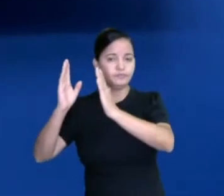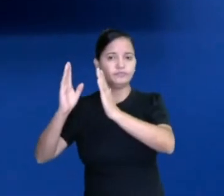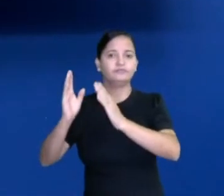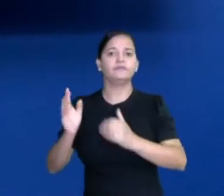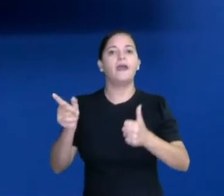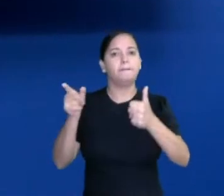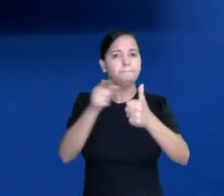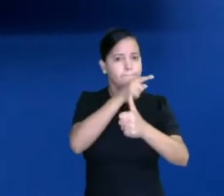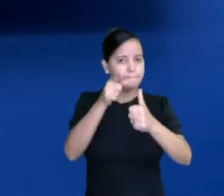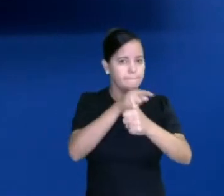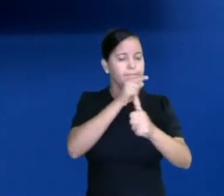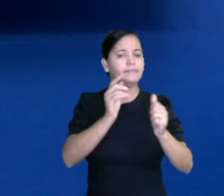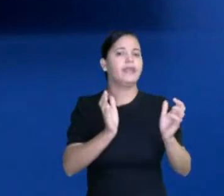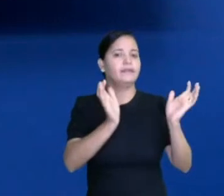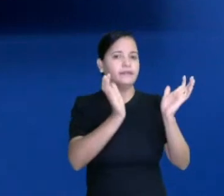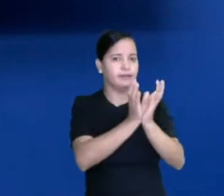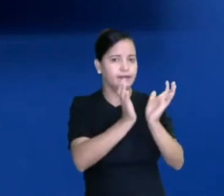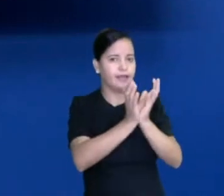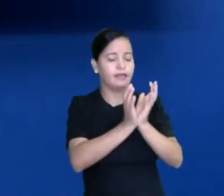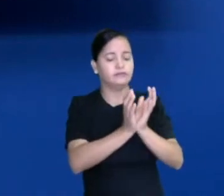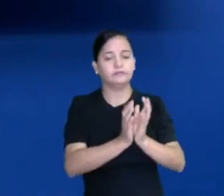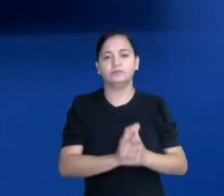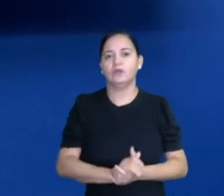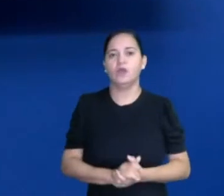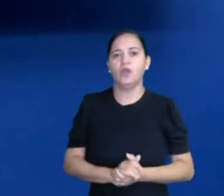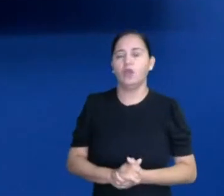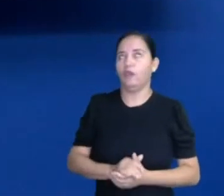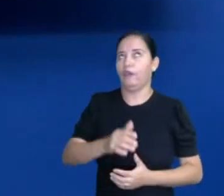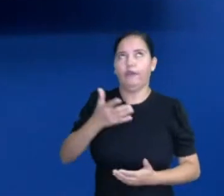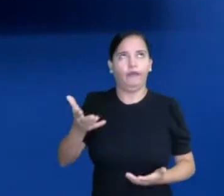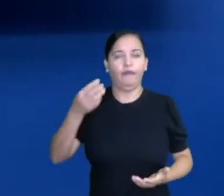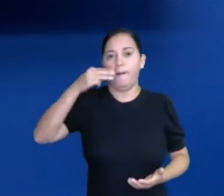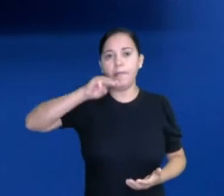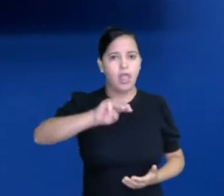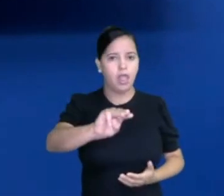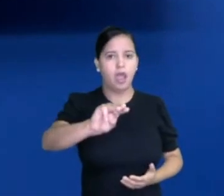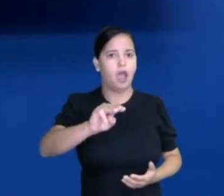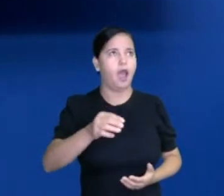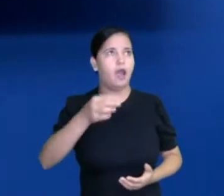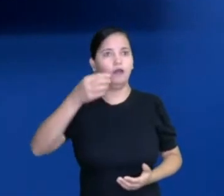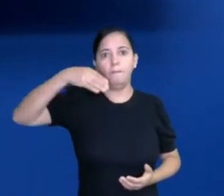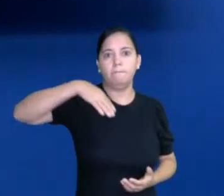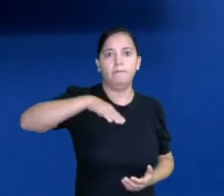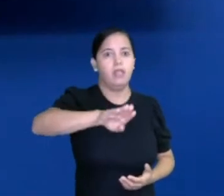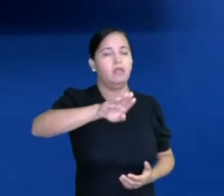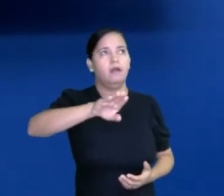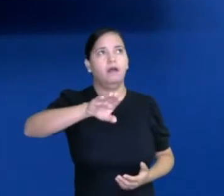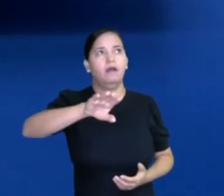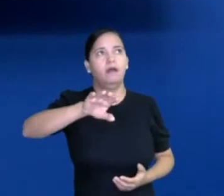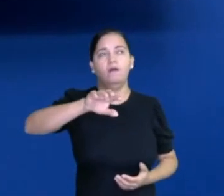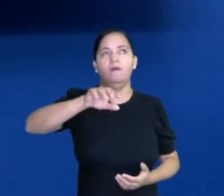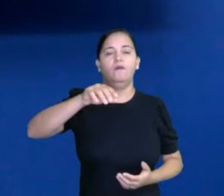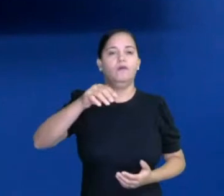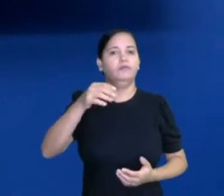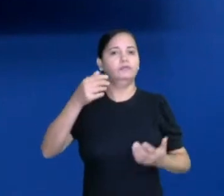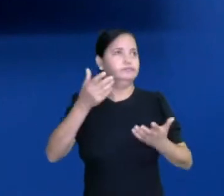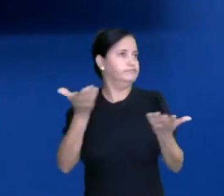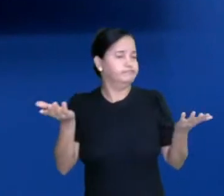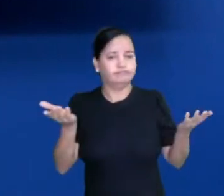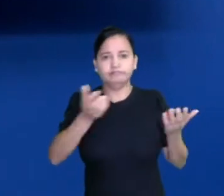a primeira classe, tá, gente? Eu não estou aqui com classe de milhões, nem de milhar, nem na classe do milhar, nem dos